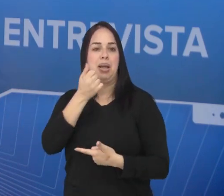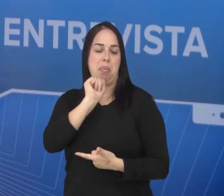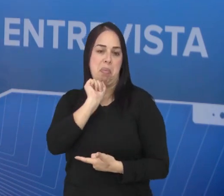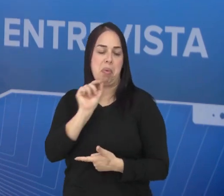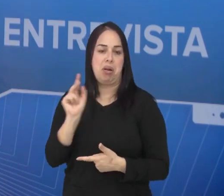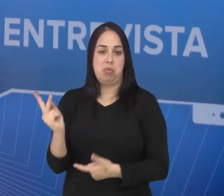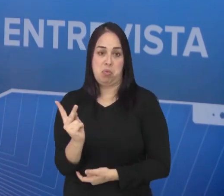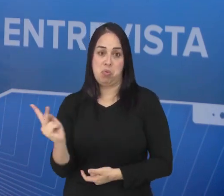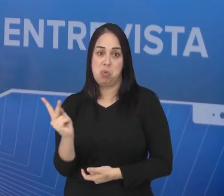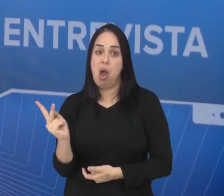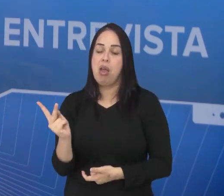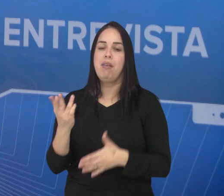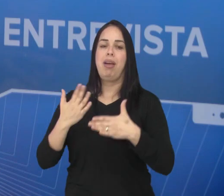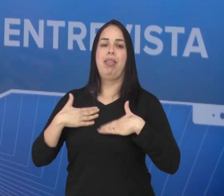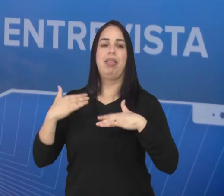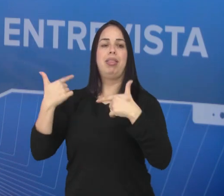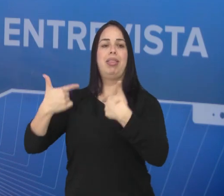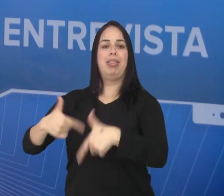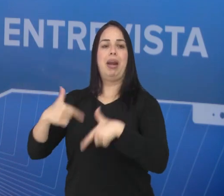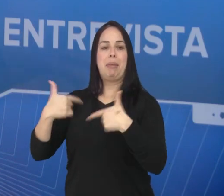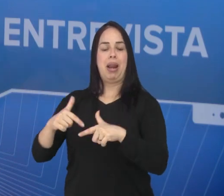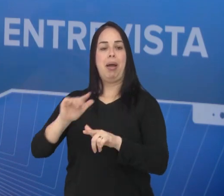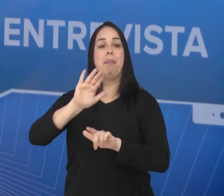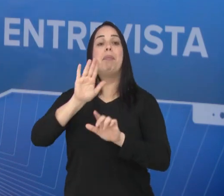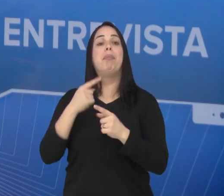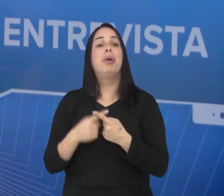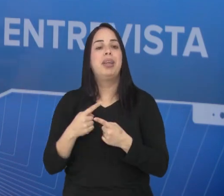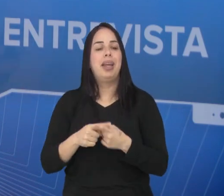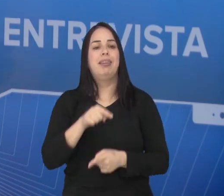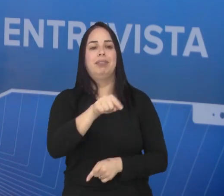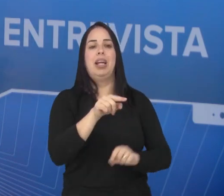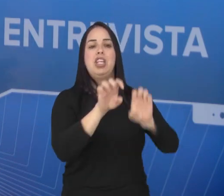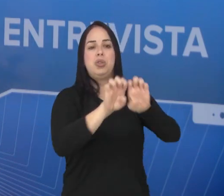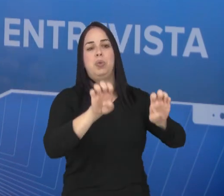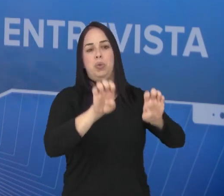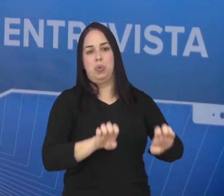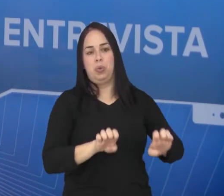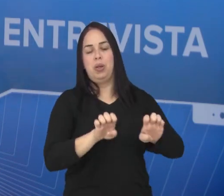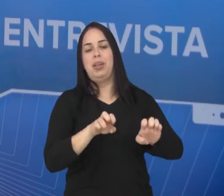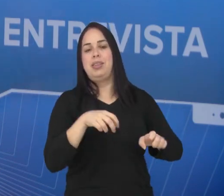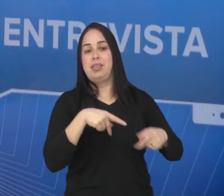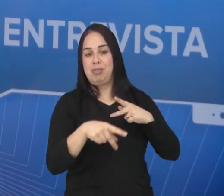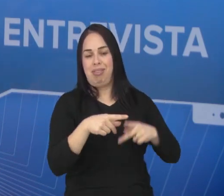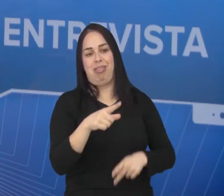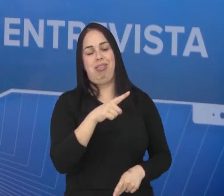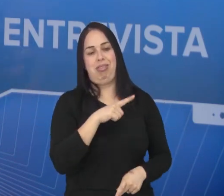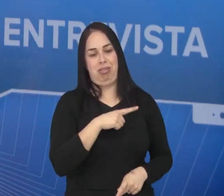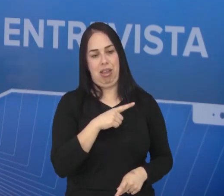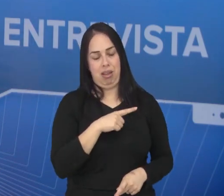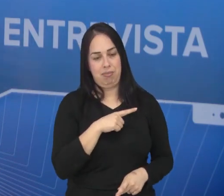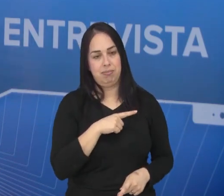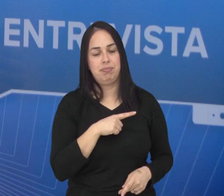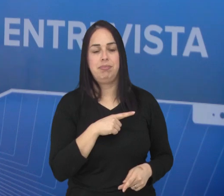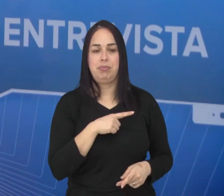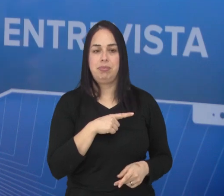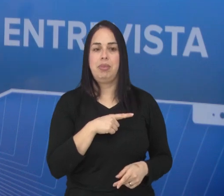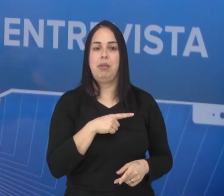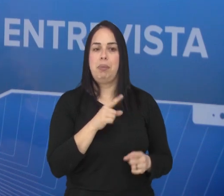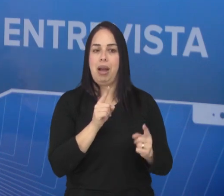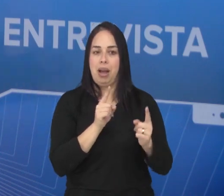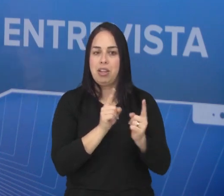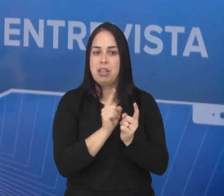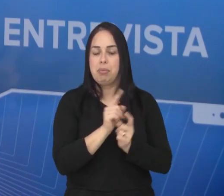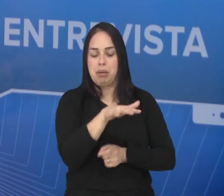a mulher, enfim, você tem que ter toda uma estrutura, né, para que possa atender tanto